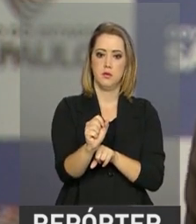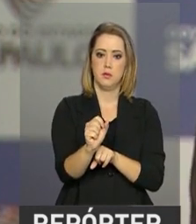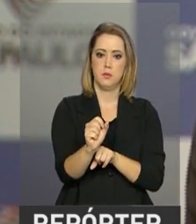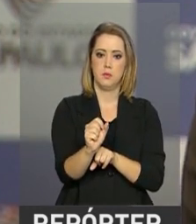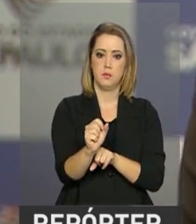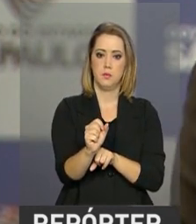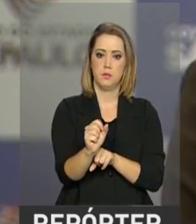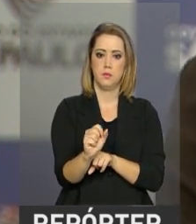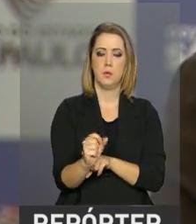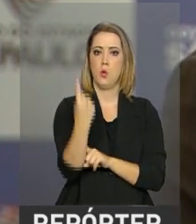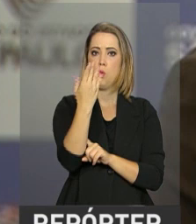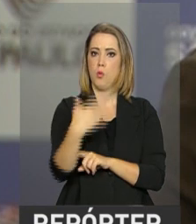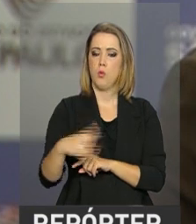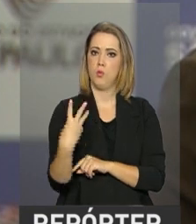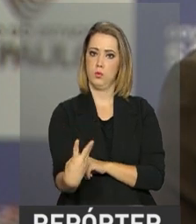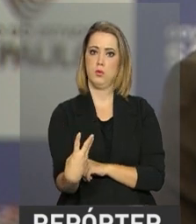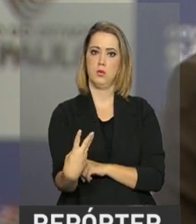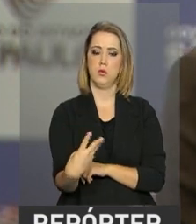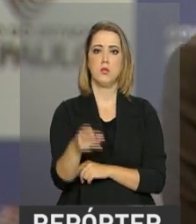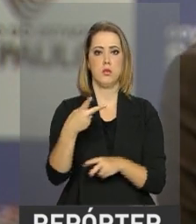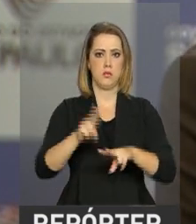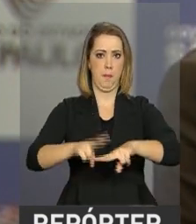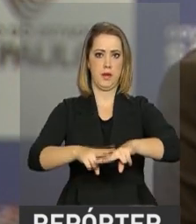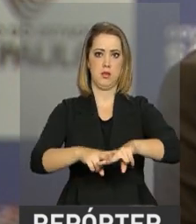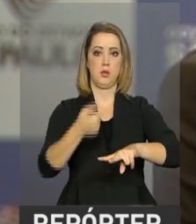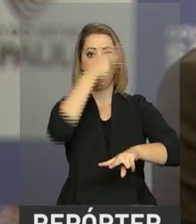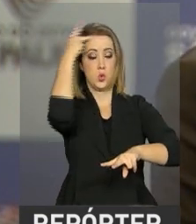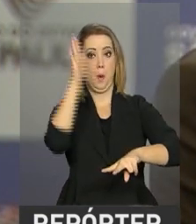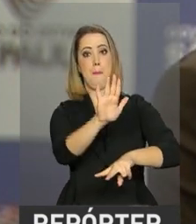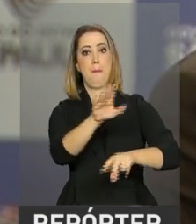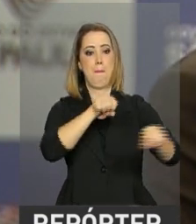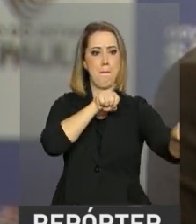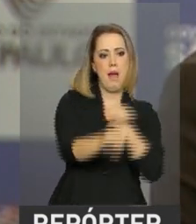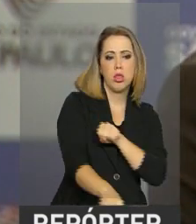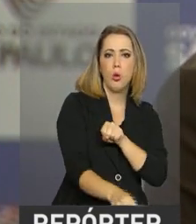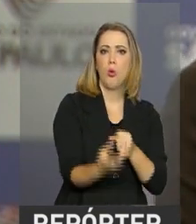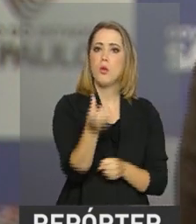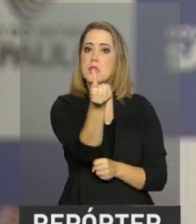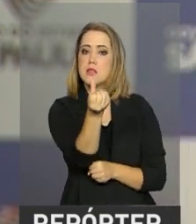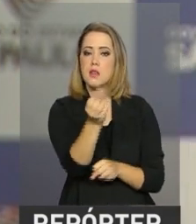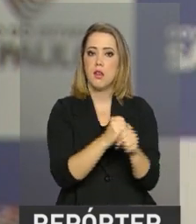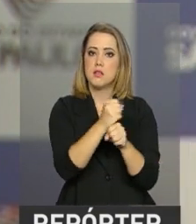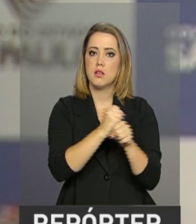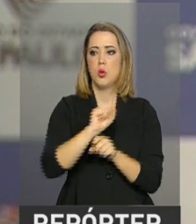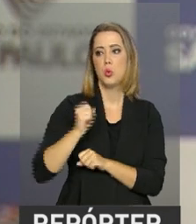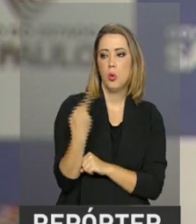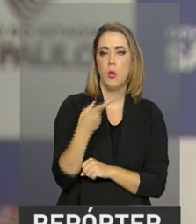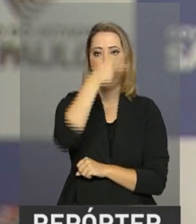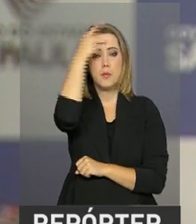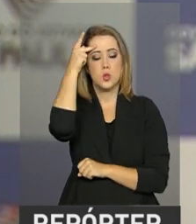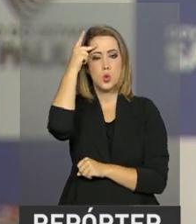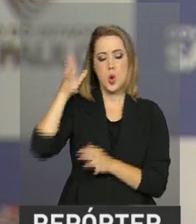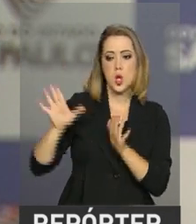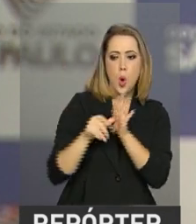1 terço da pena alguém que praticou um homicídio e foi condenado há 6 anos ou alguém que praticou um roubo